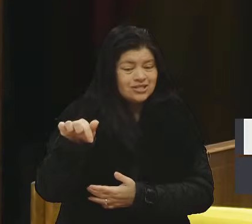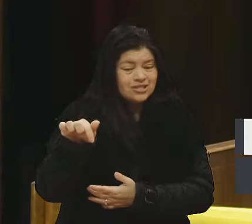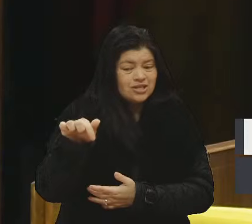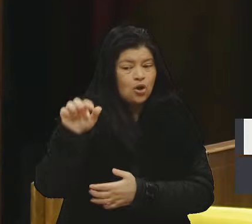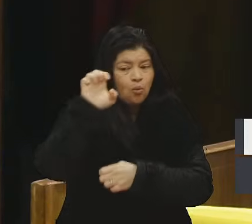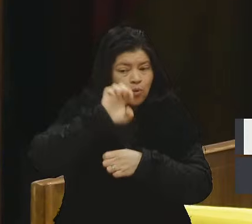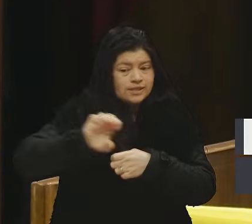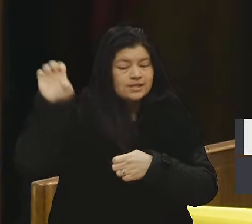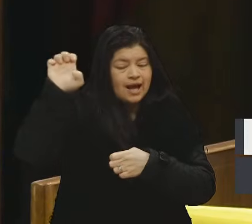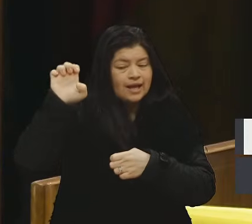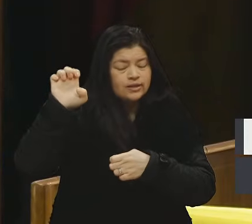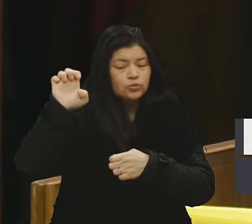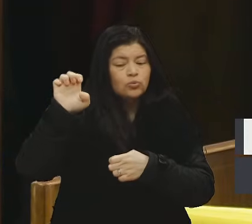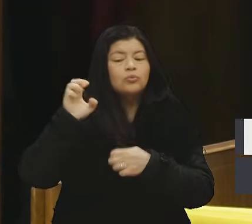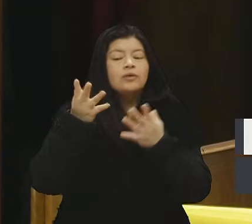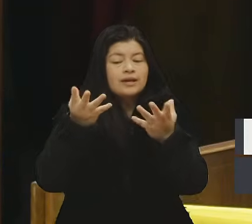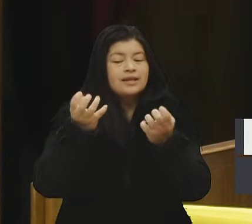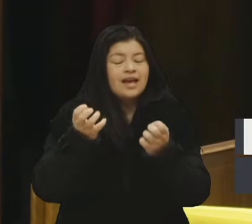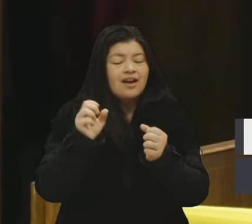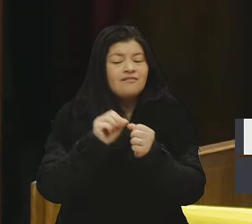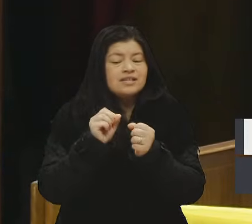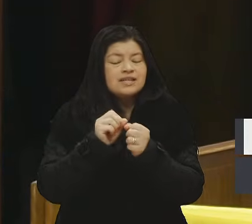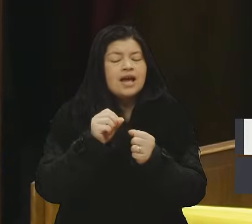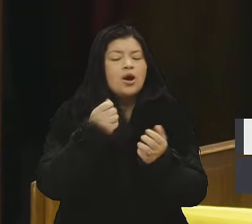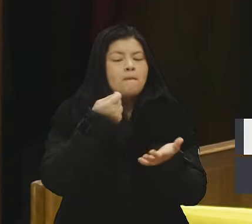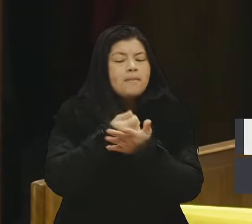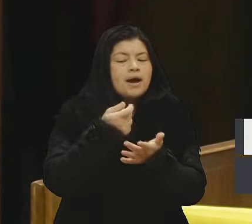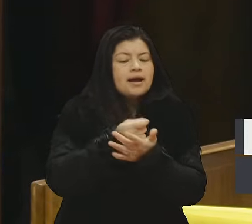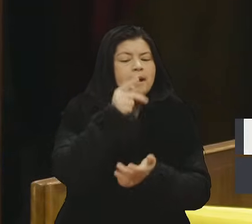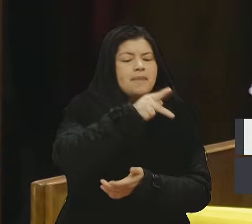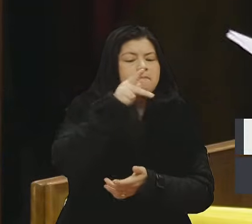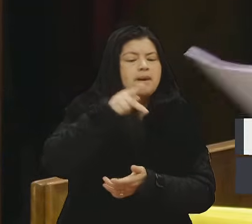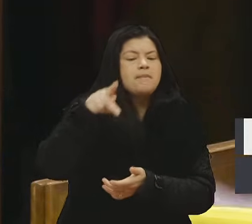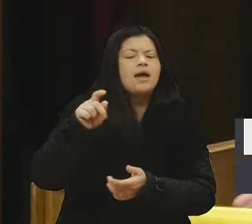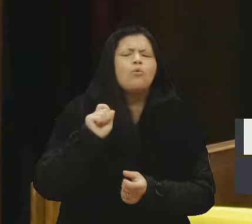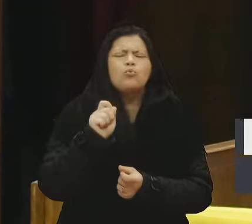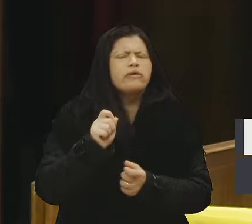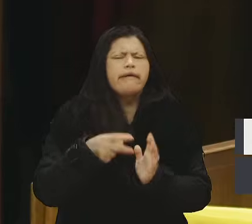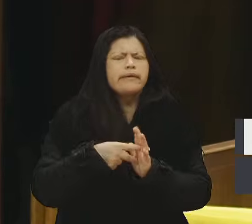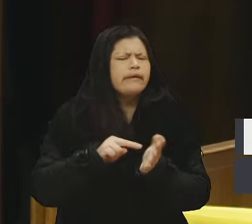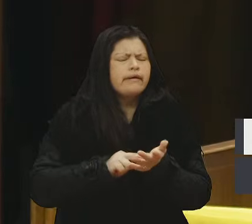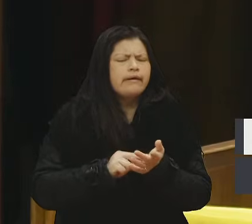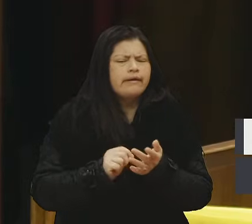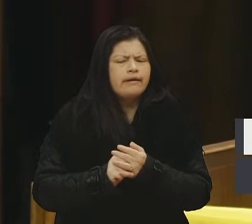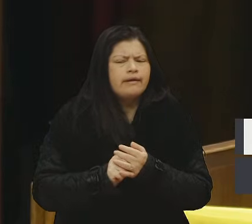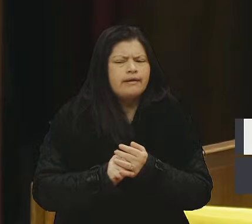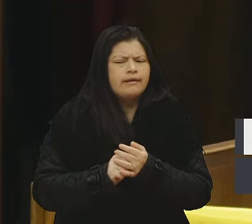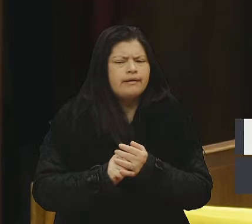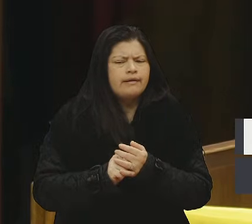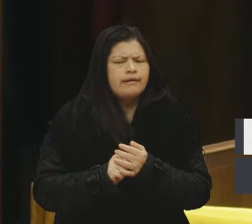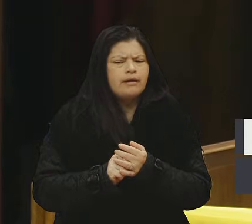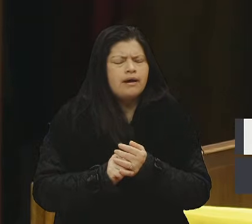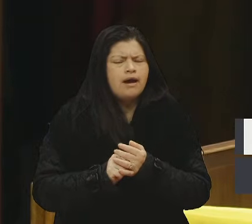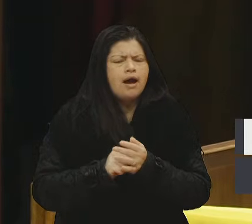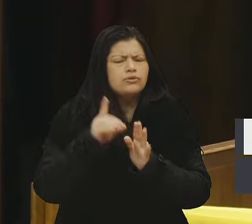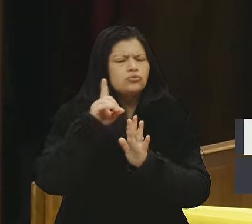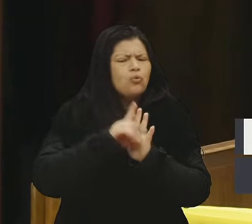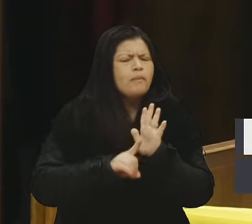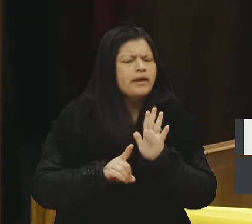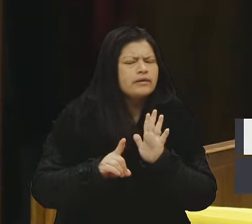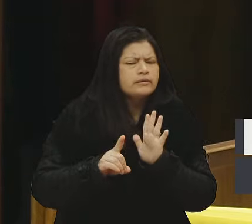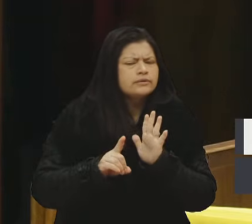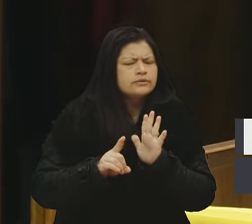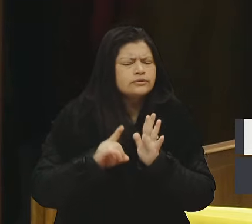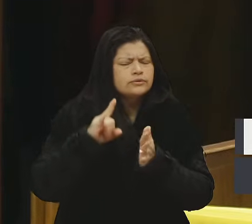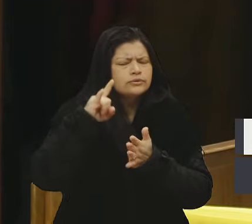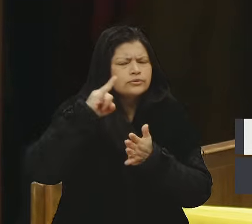Estado pretende começar a pagar a PPP. O que quer dizer isso? Que está previsto nos documentos deles que até lá vai ser